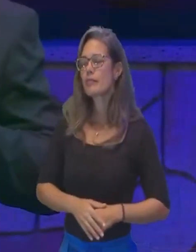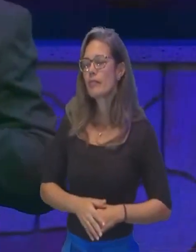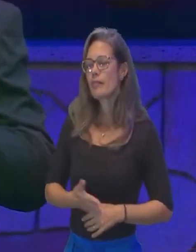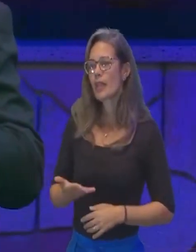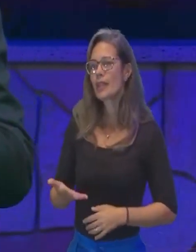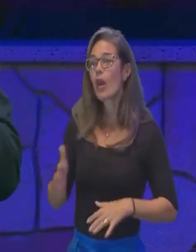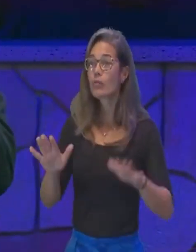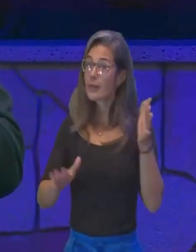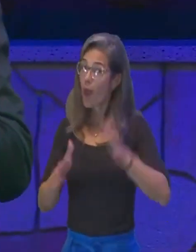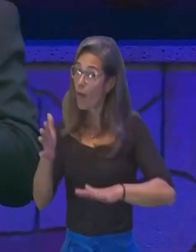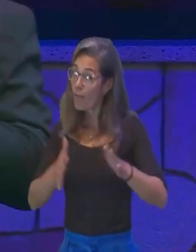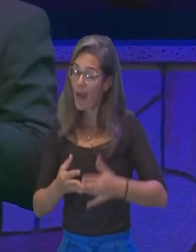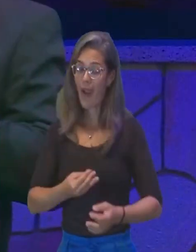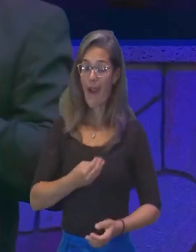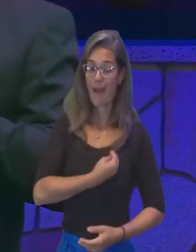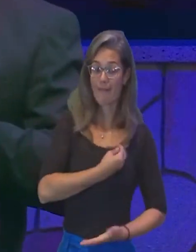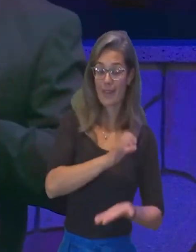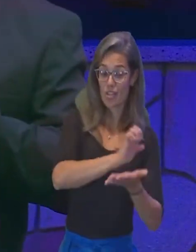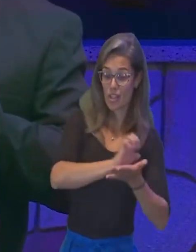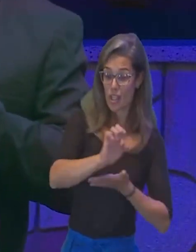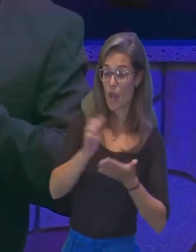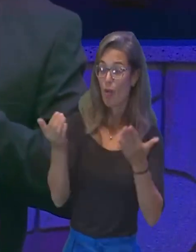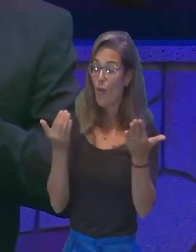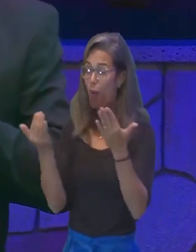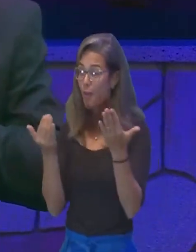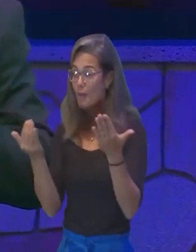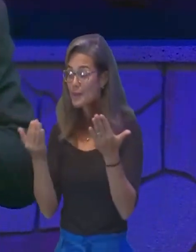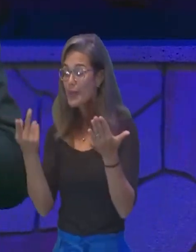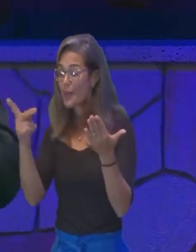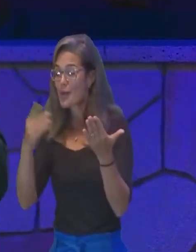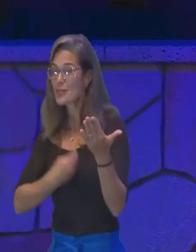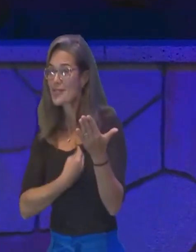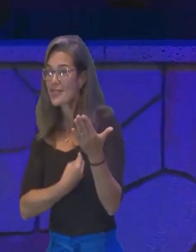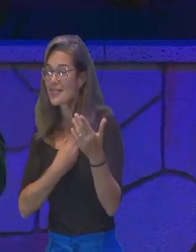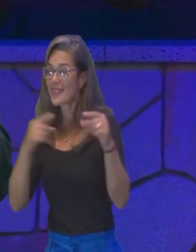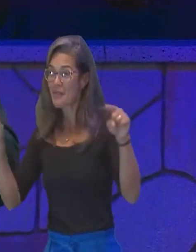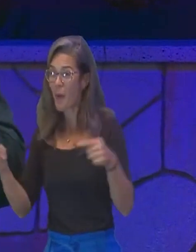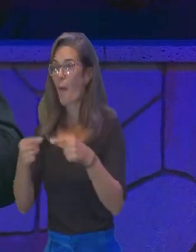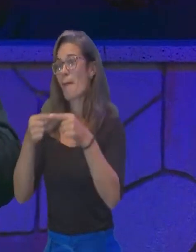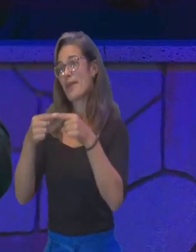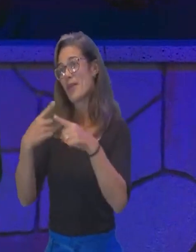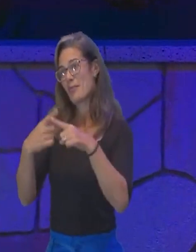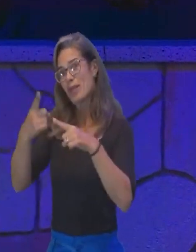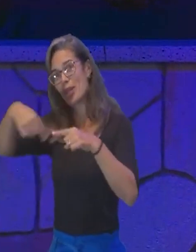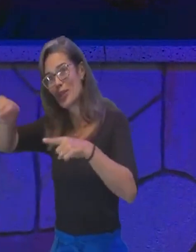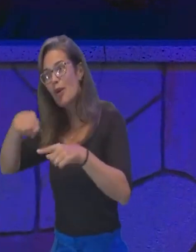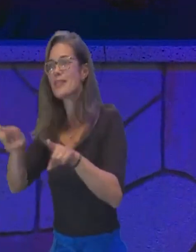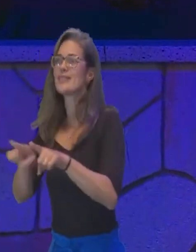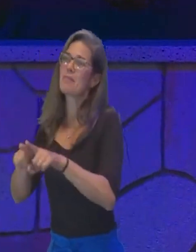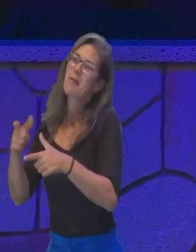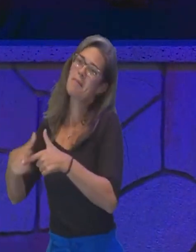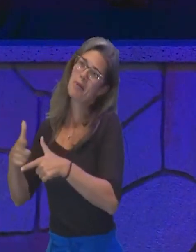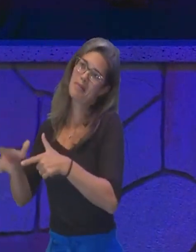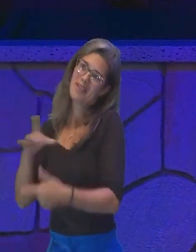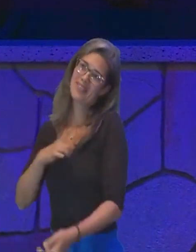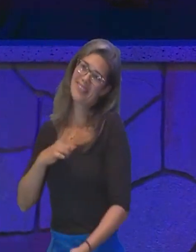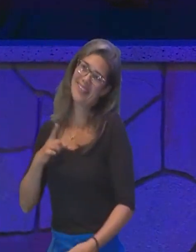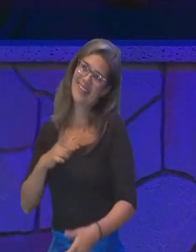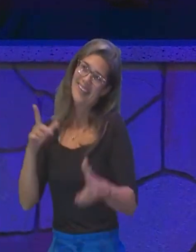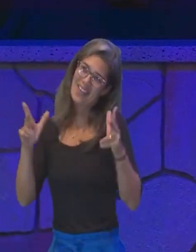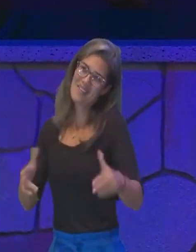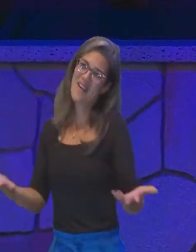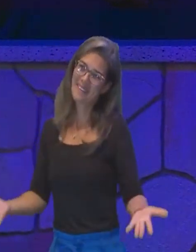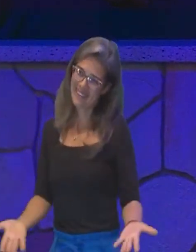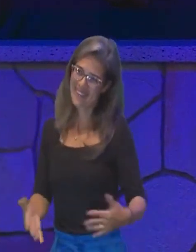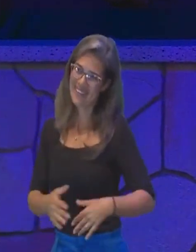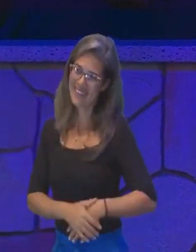a ver comigo e com você, pensando em resolver definitivamente os problemas,